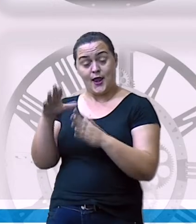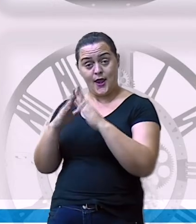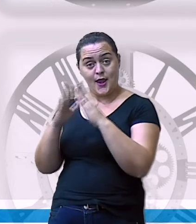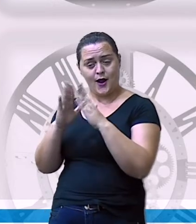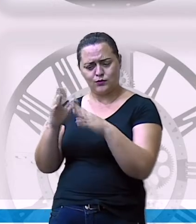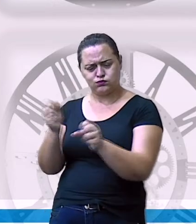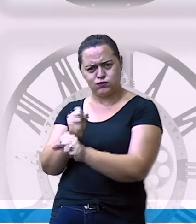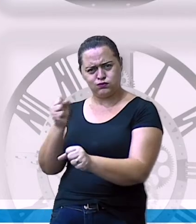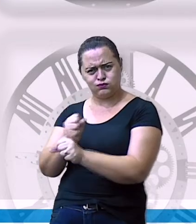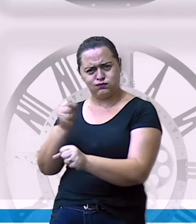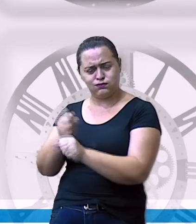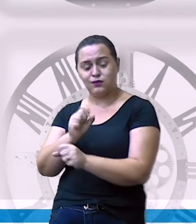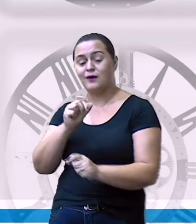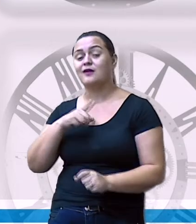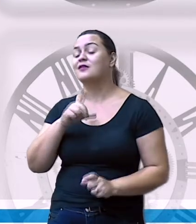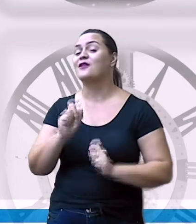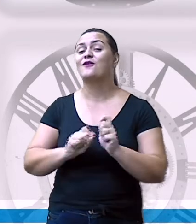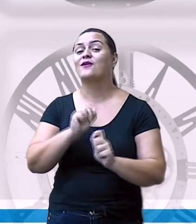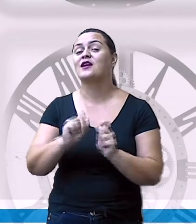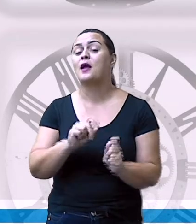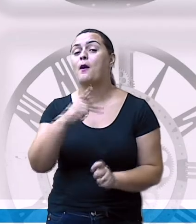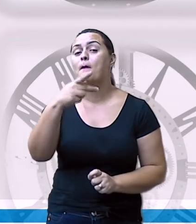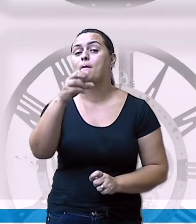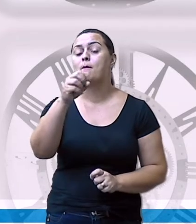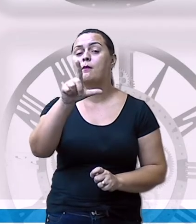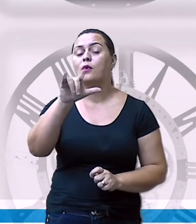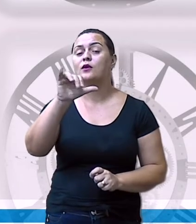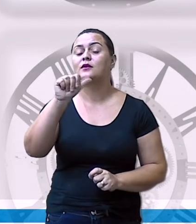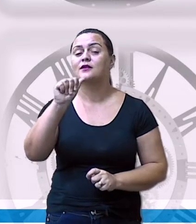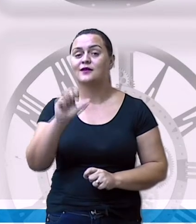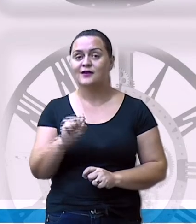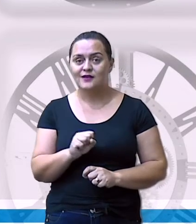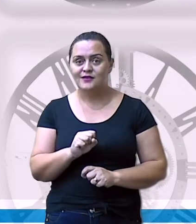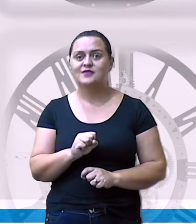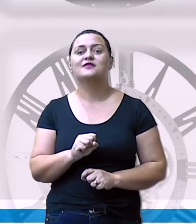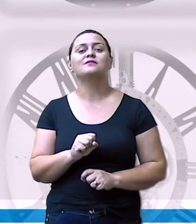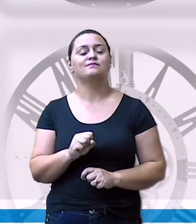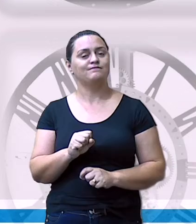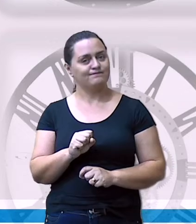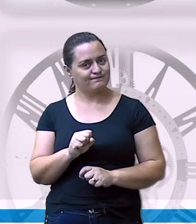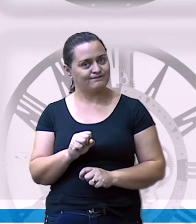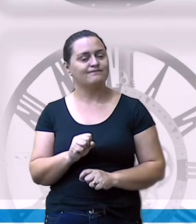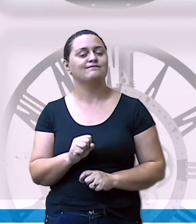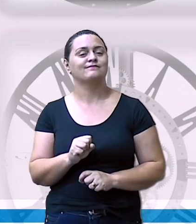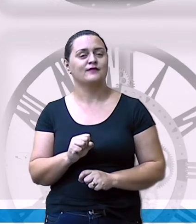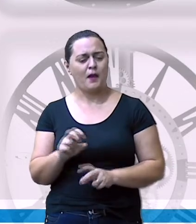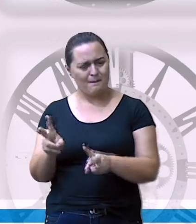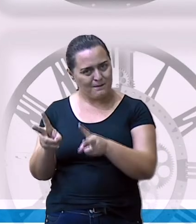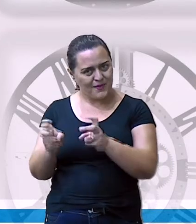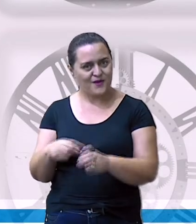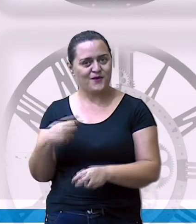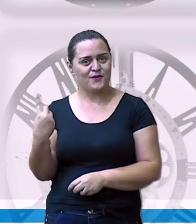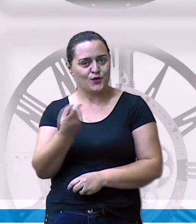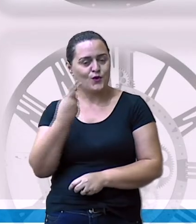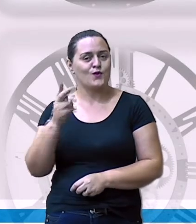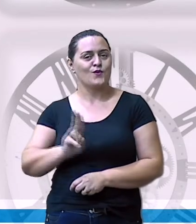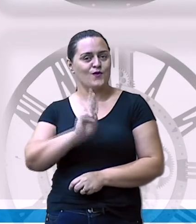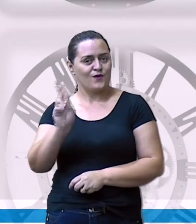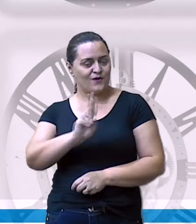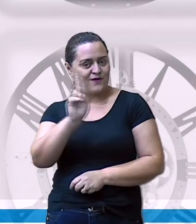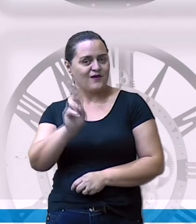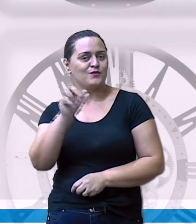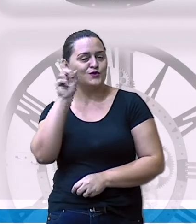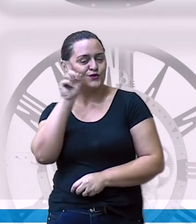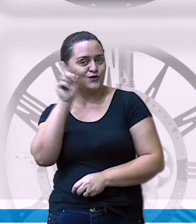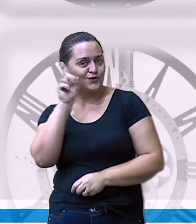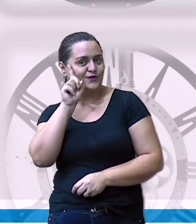usar? As polias e as roldanas. E aí? Agora está na hora de você colocar em prática o que